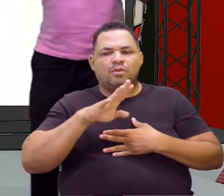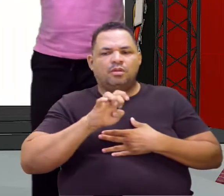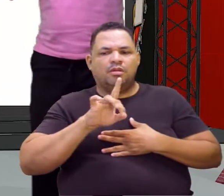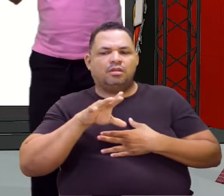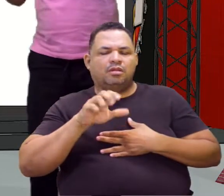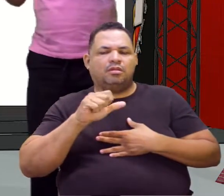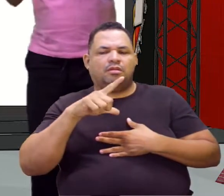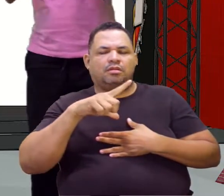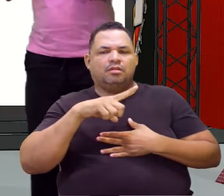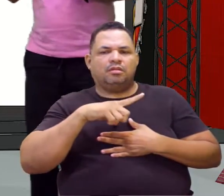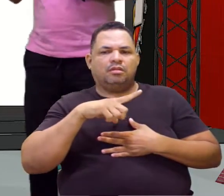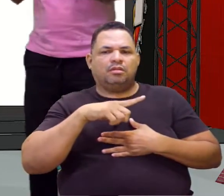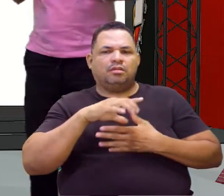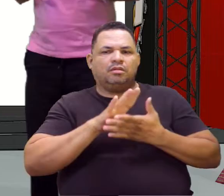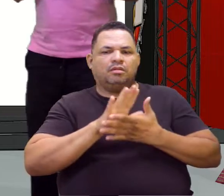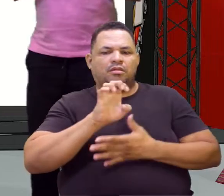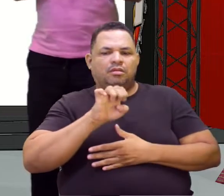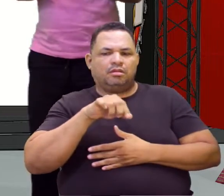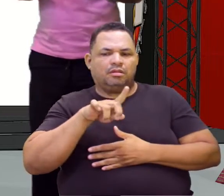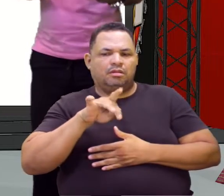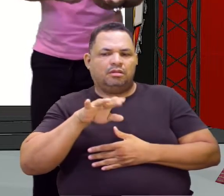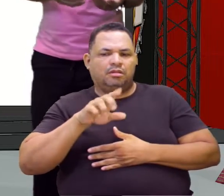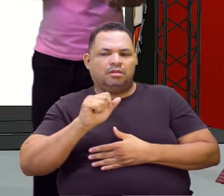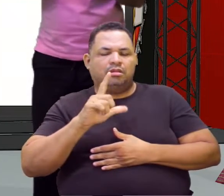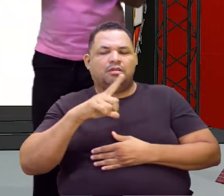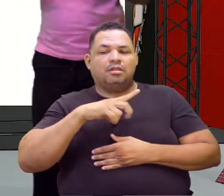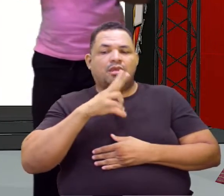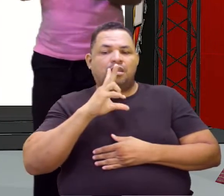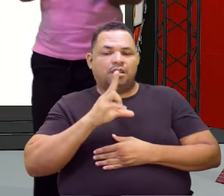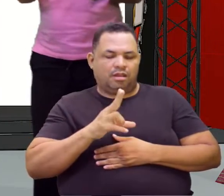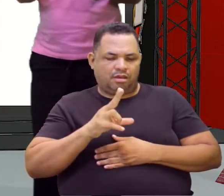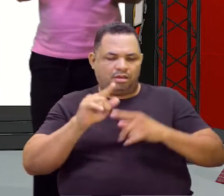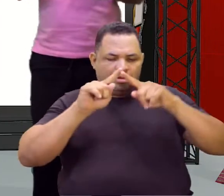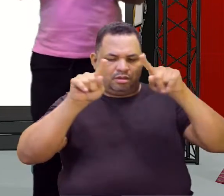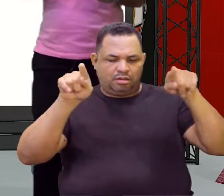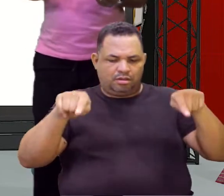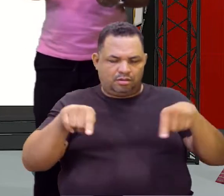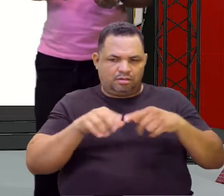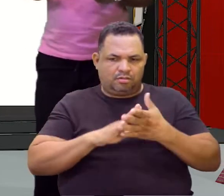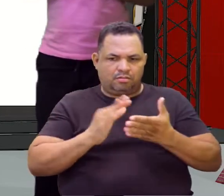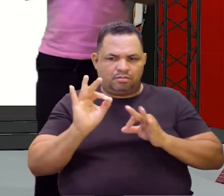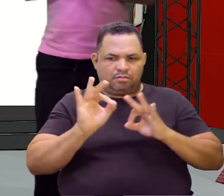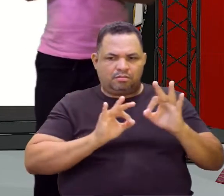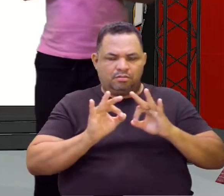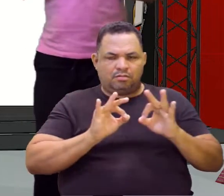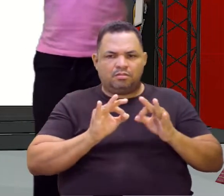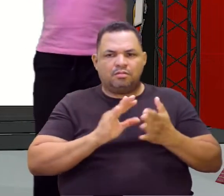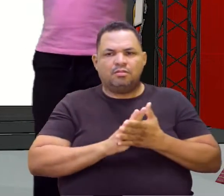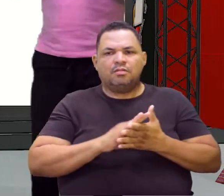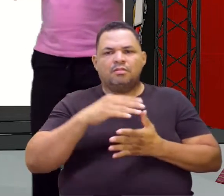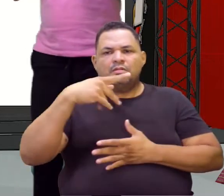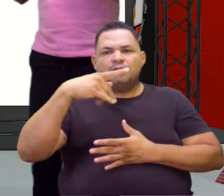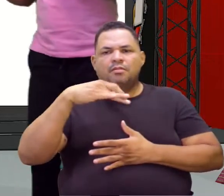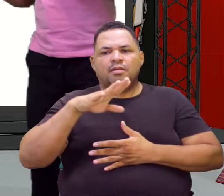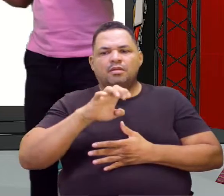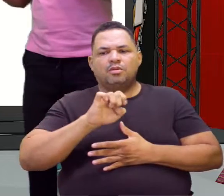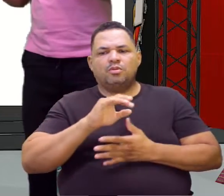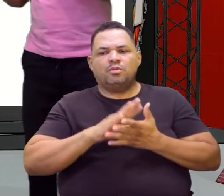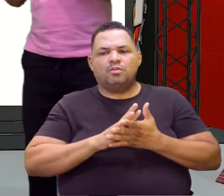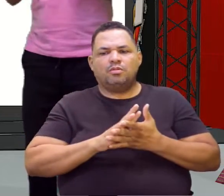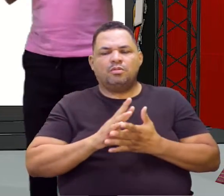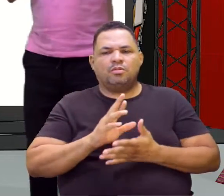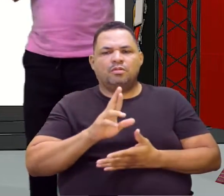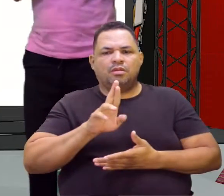seja equilátero, não é só para o triângulo, qualquer polígono equilátero será chamado de polígono